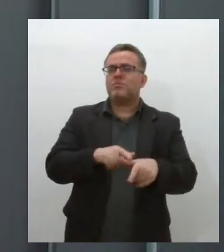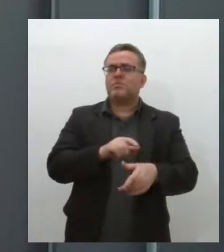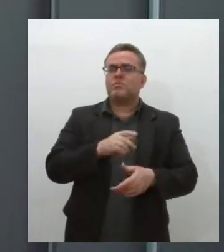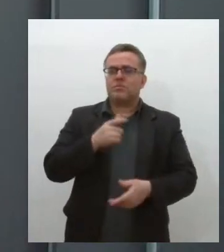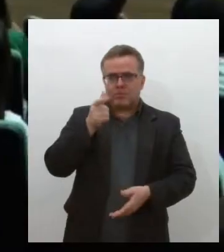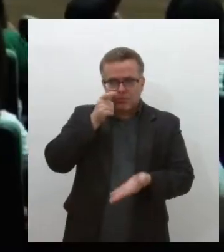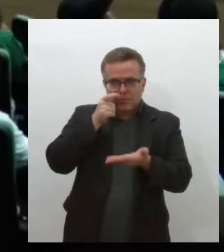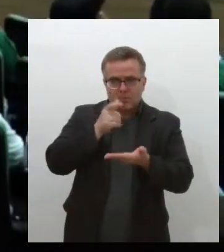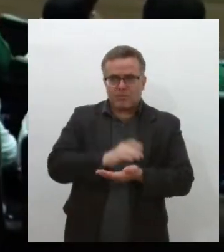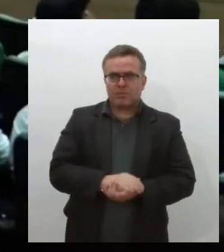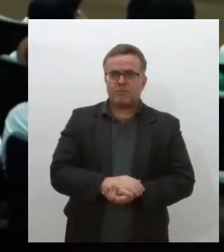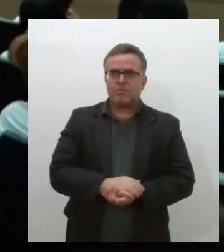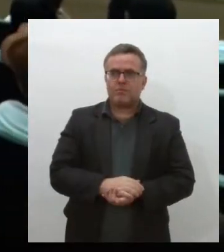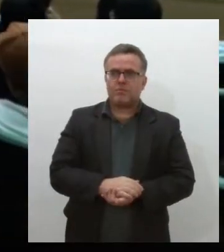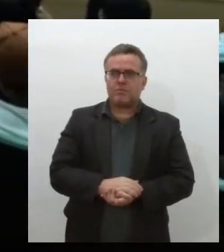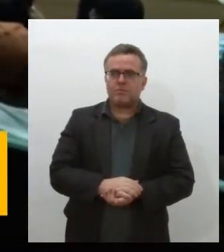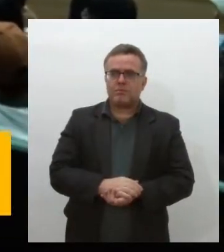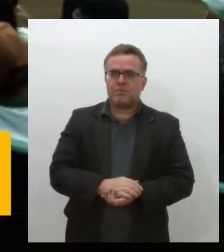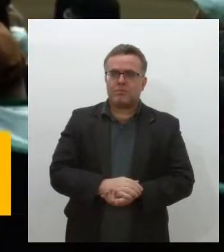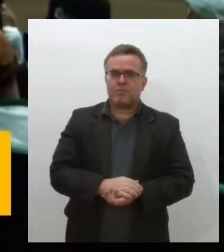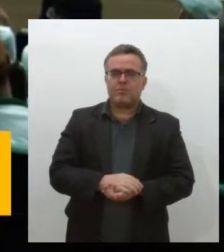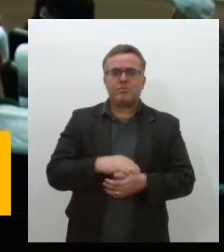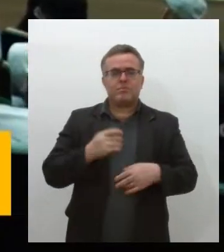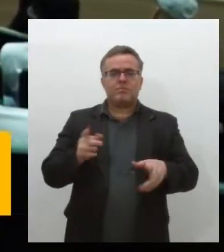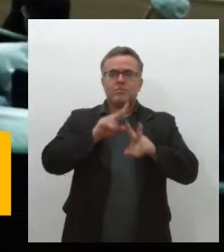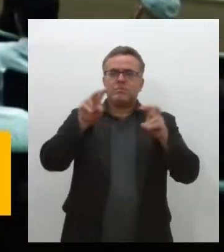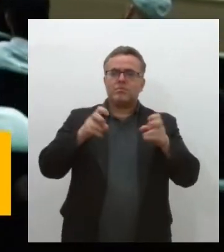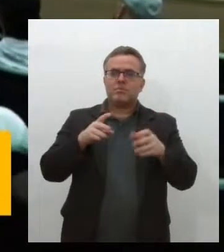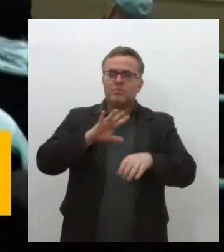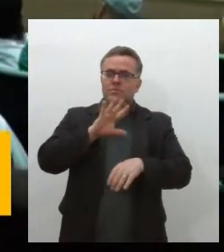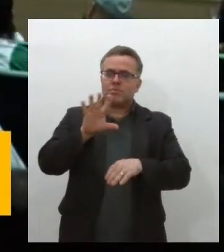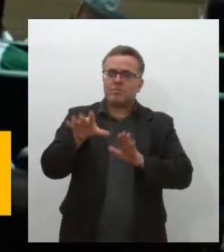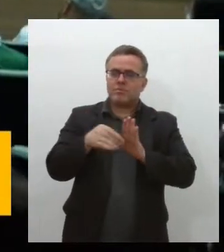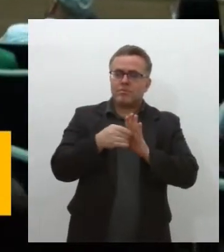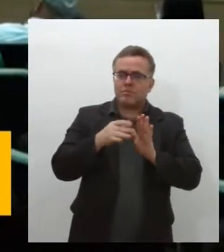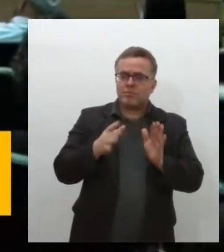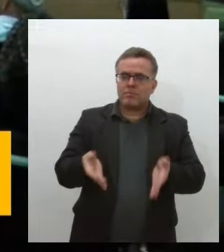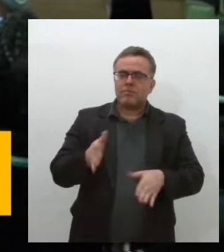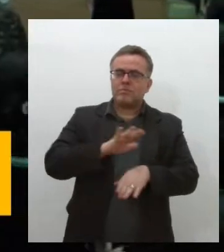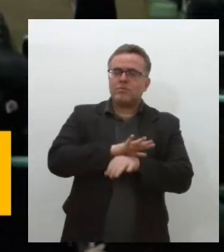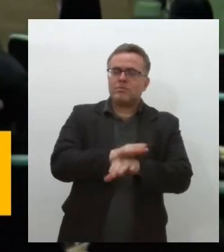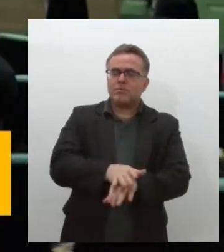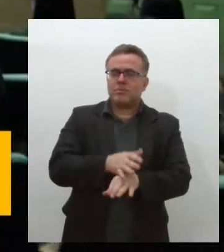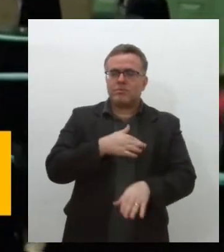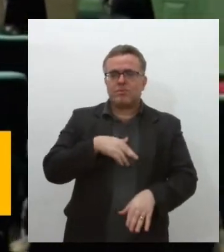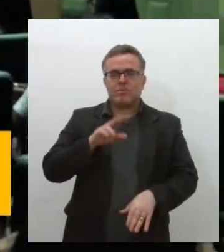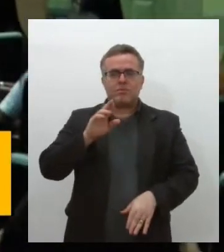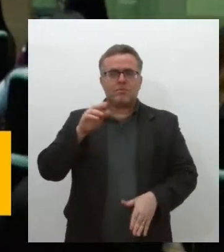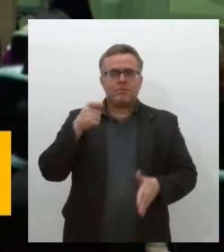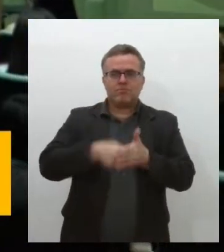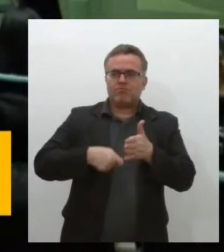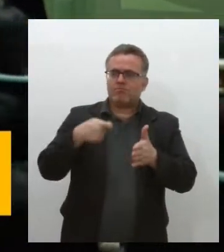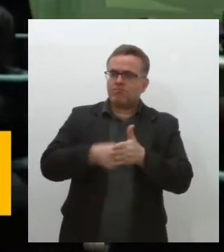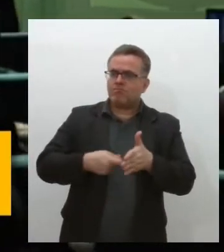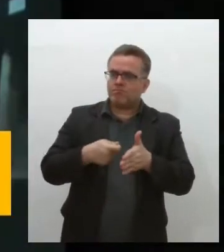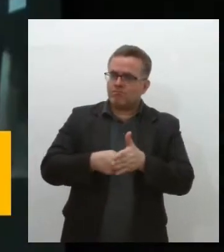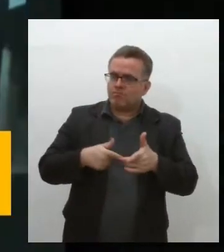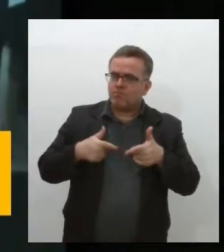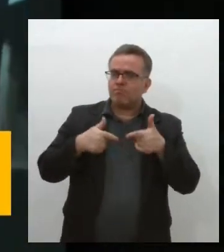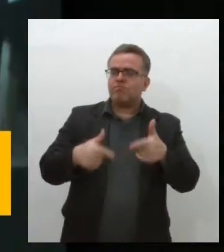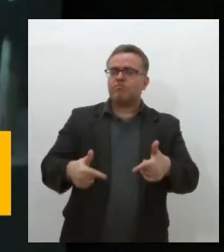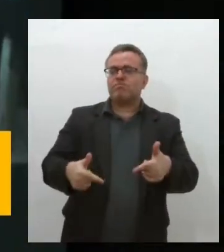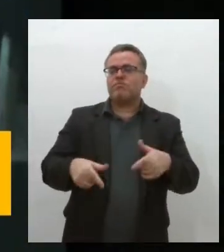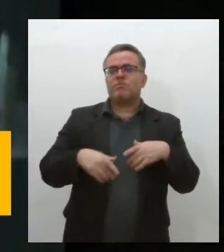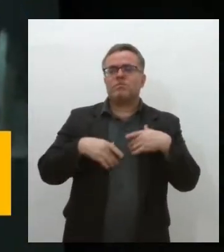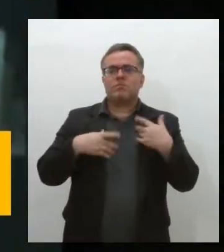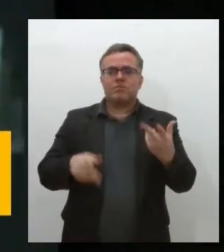Acompanhe. O tema abordado foi o racismo religioso e resistências do povo de Santo e do nosso sagrado. Além